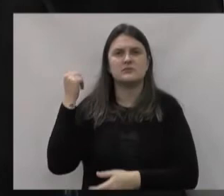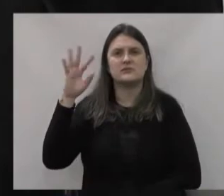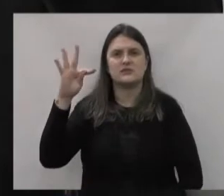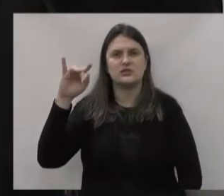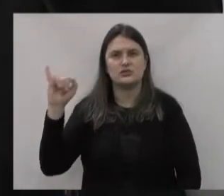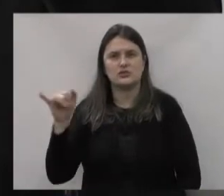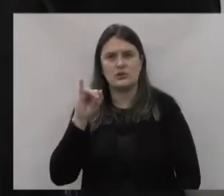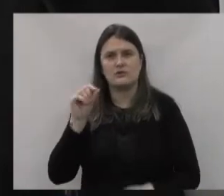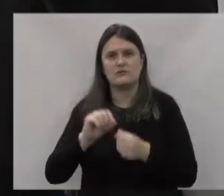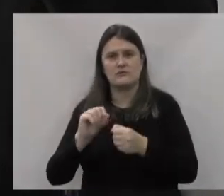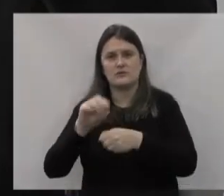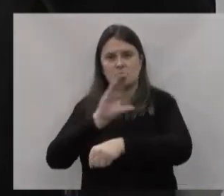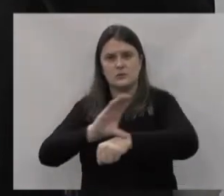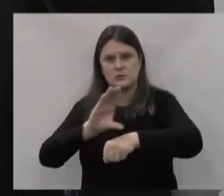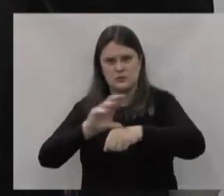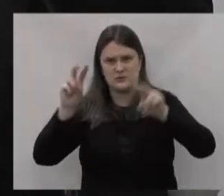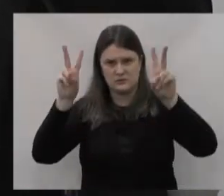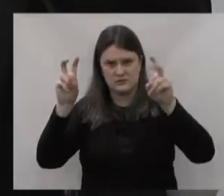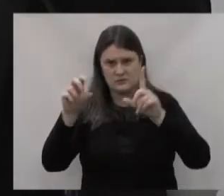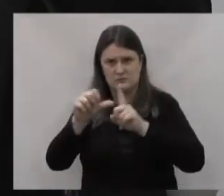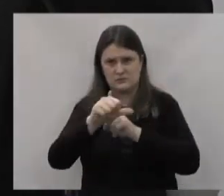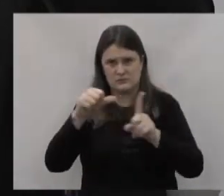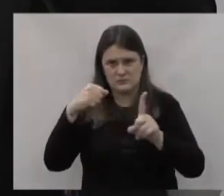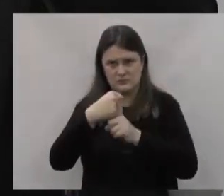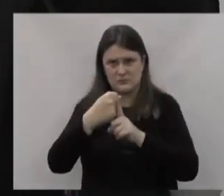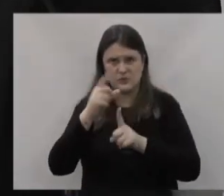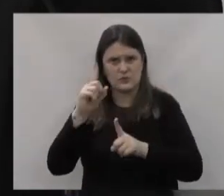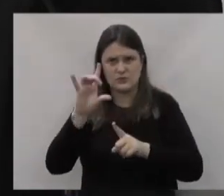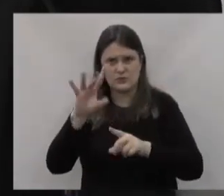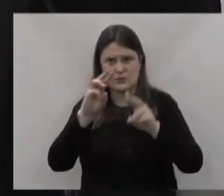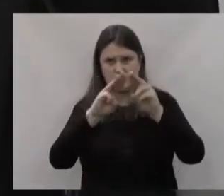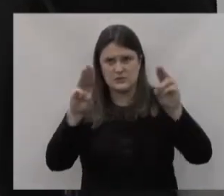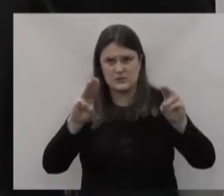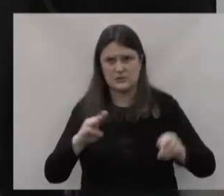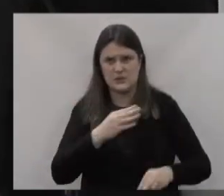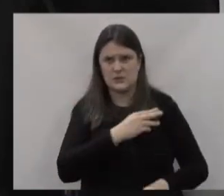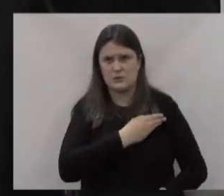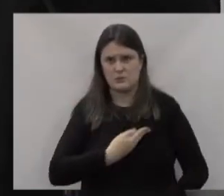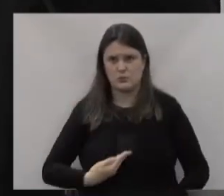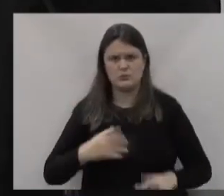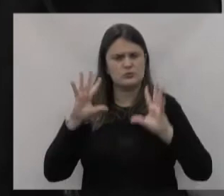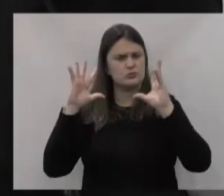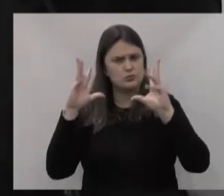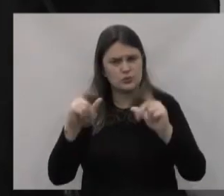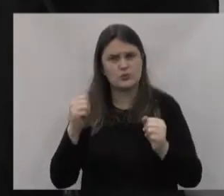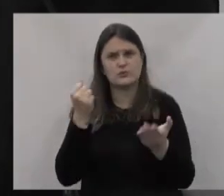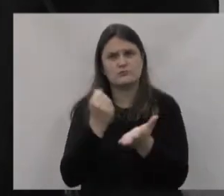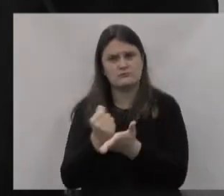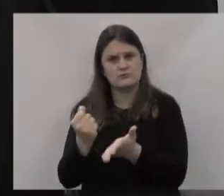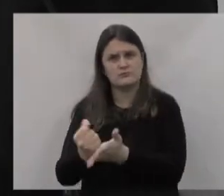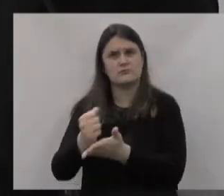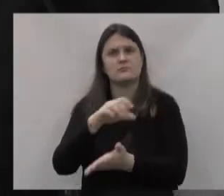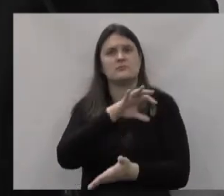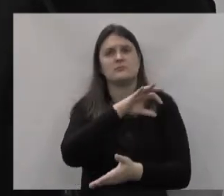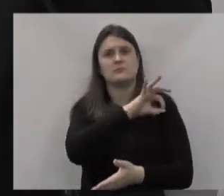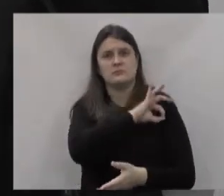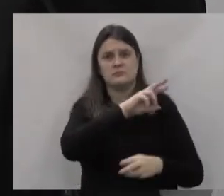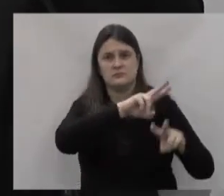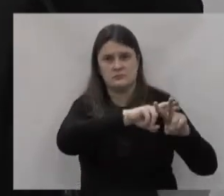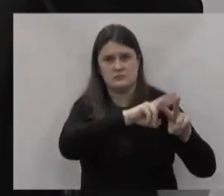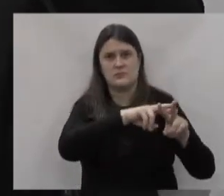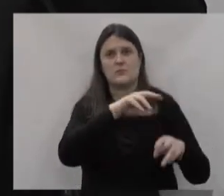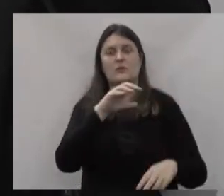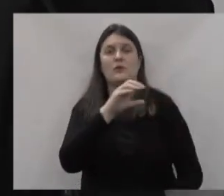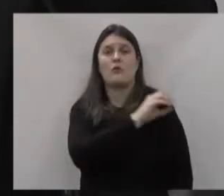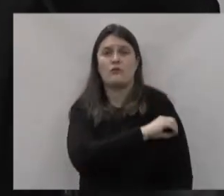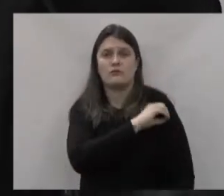um curso sobre feminicídio, que ele não deu só para o Ministério Público ou Judiciário, foi para todos, foi cartório, delegacia,